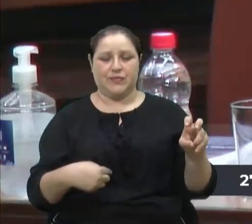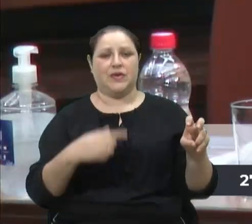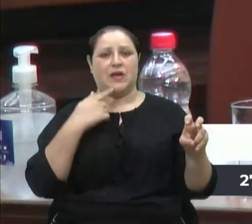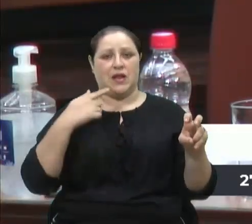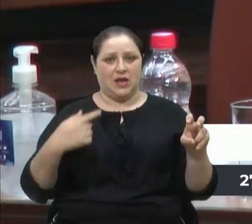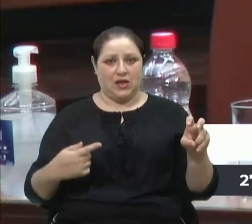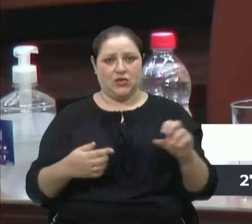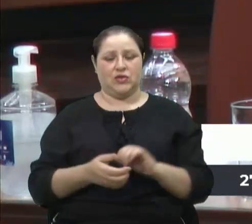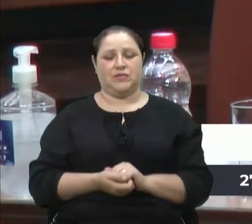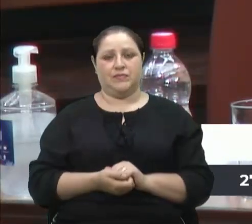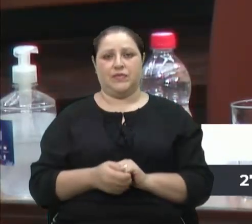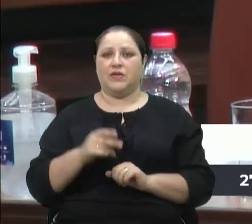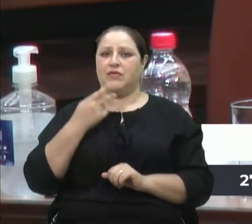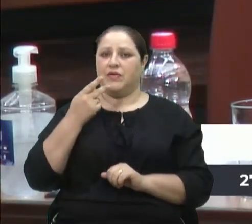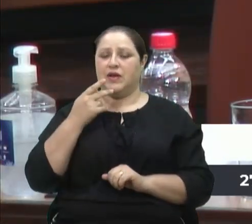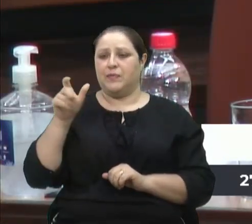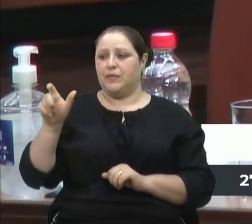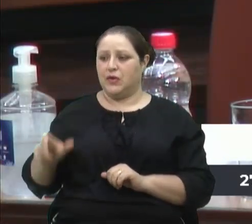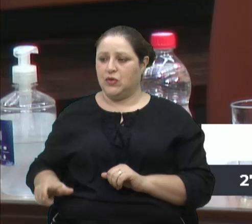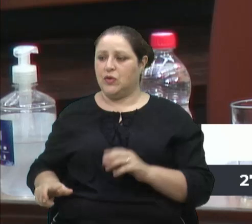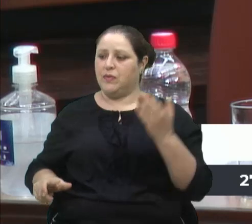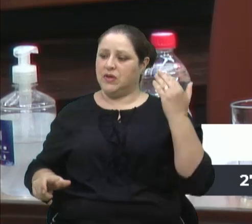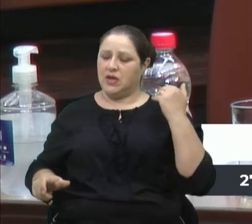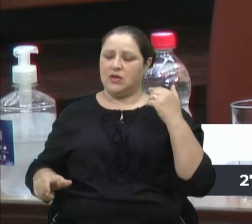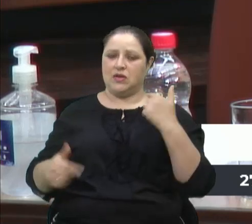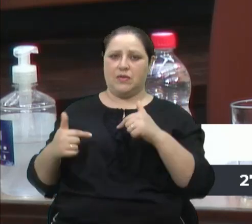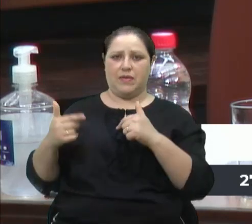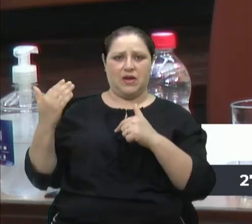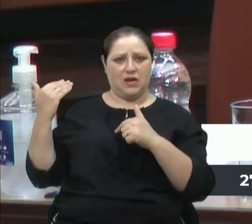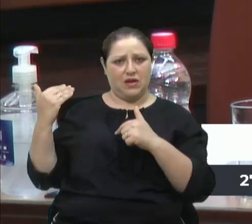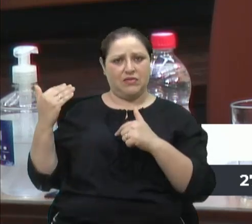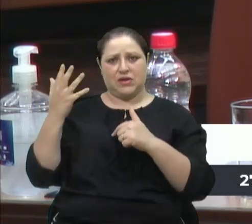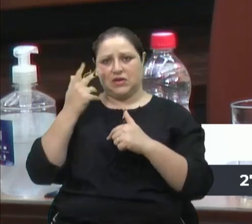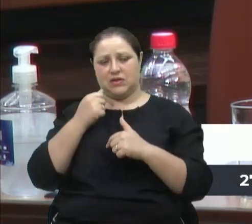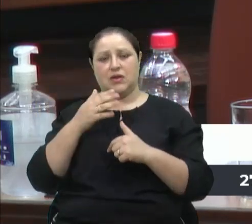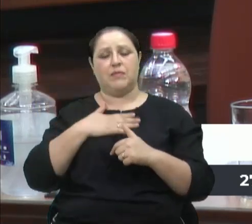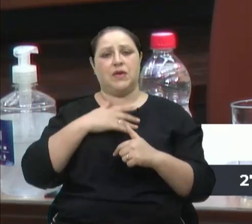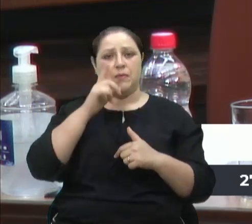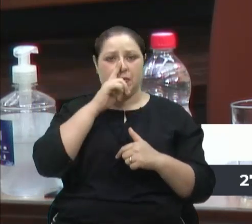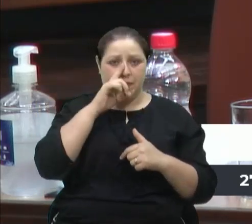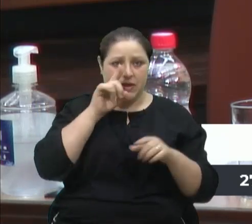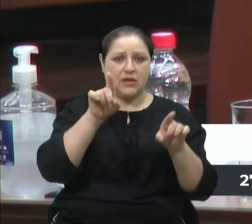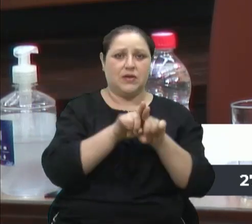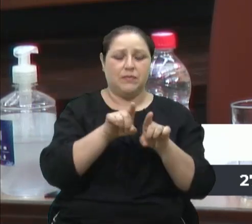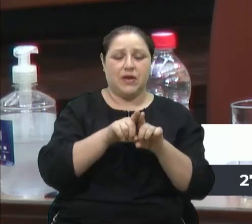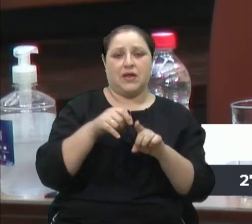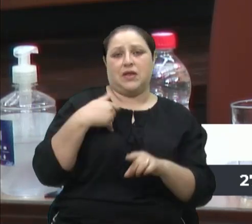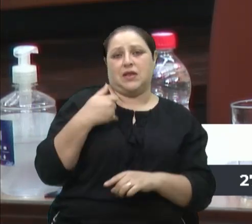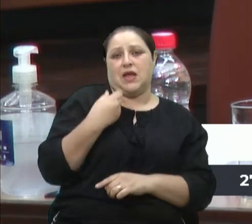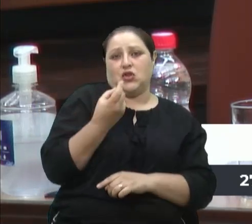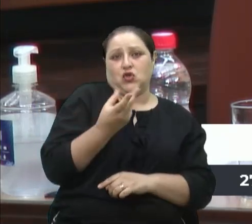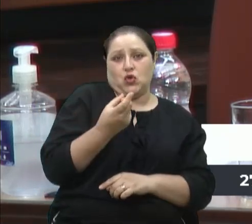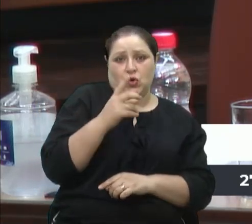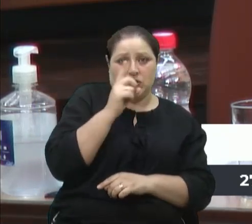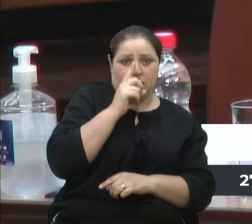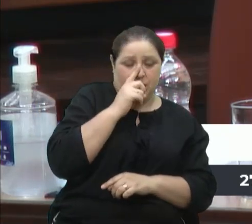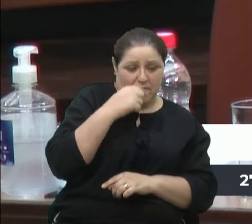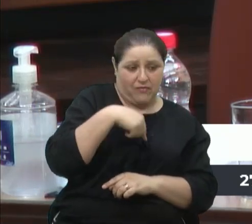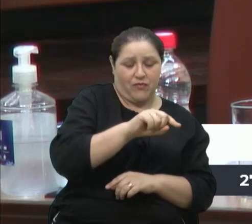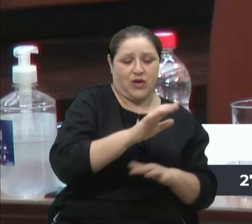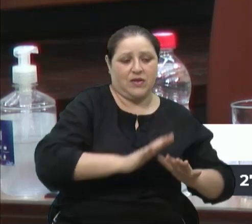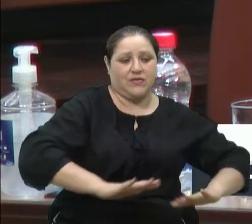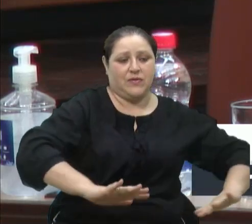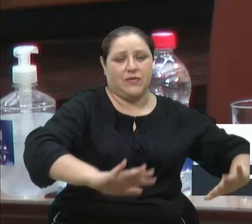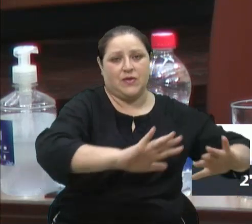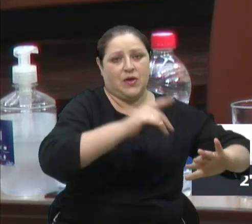Gladys, porque ela trabalhava quando ela era... Minha mãe também. Minha mãe foi fazer faxina quando tinha 12 anos, na casa da tia dela,